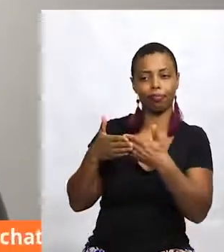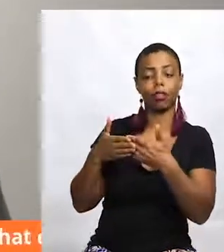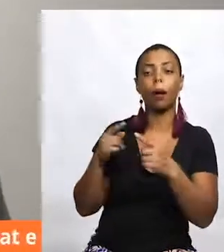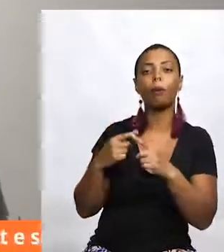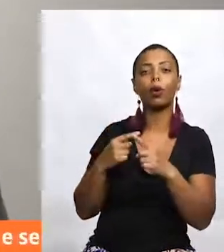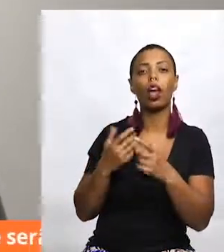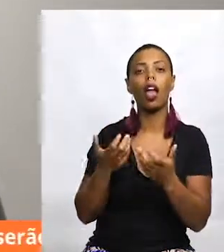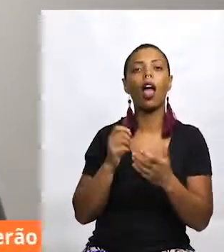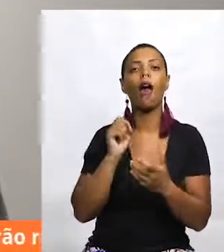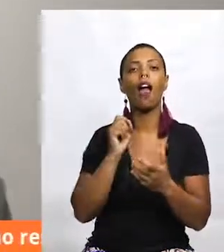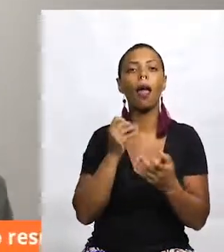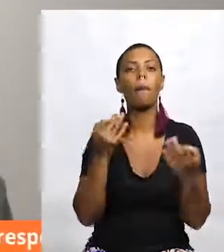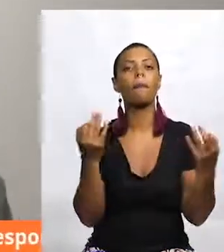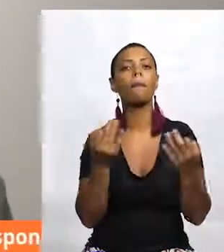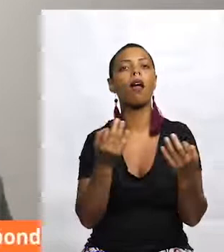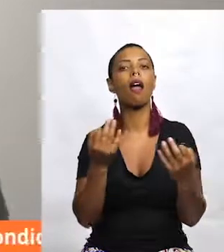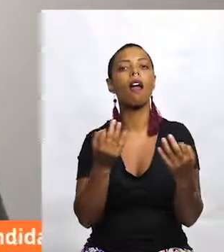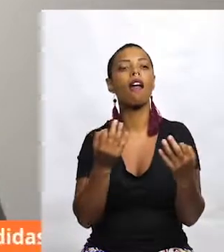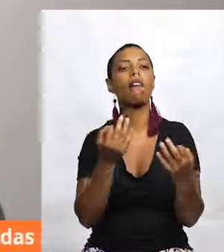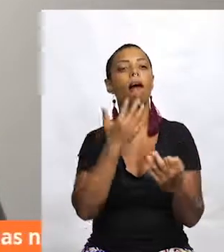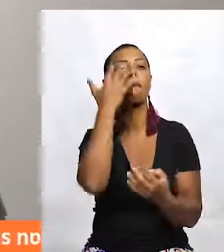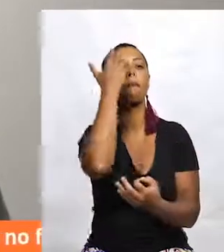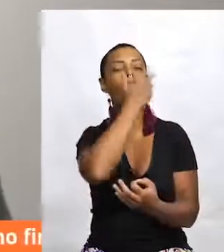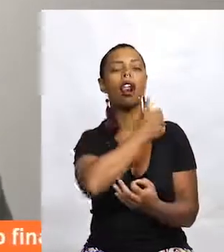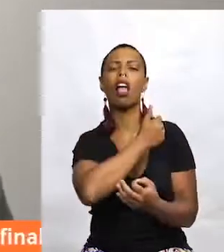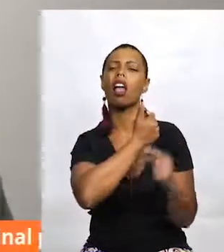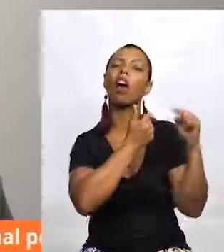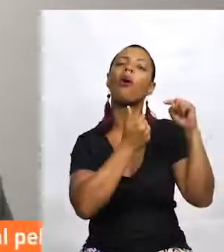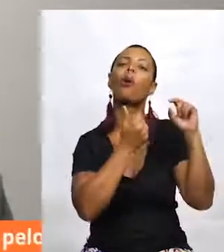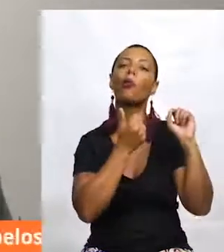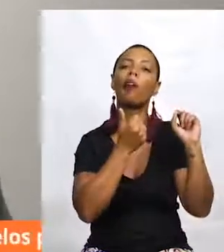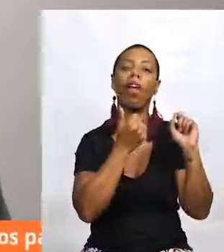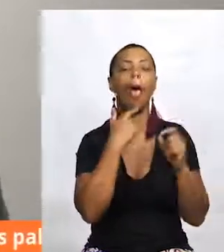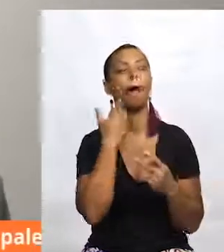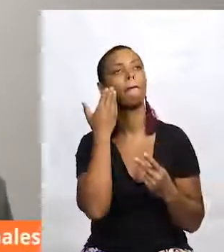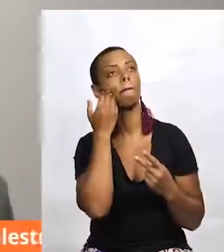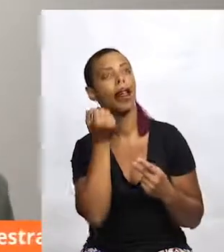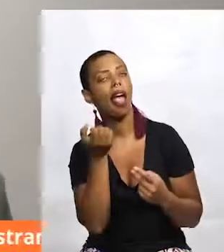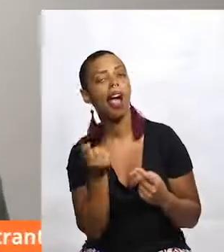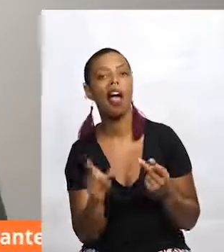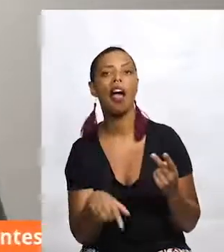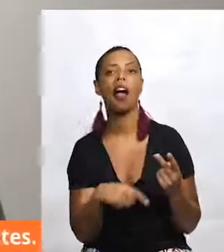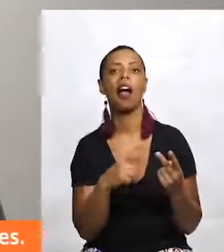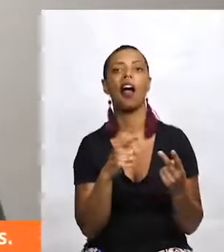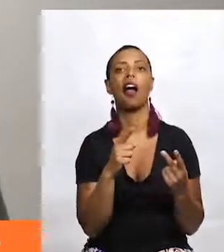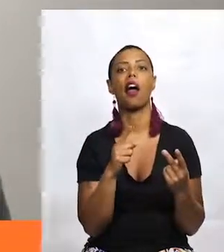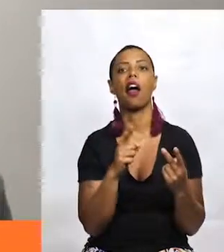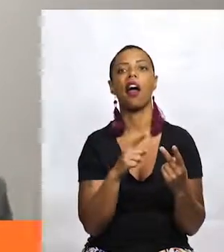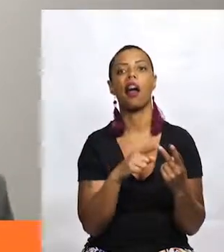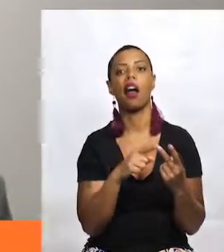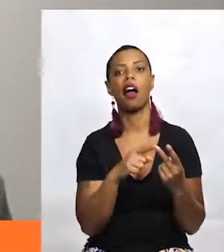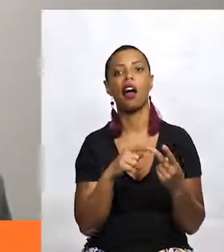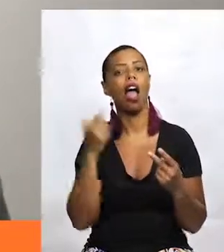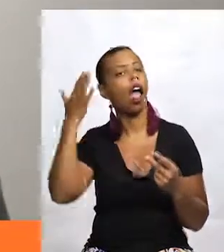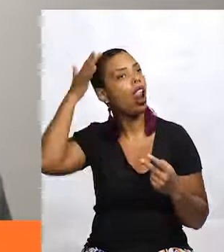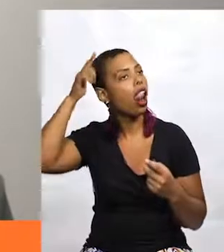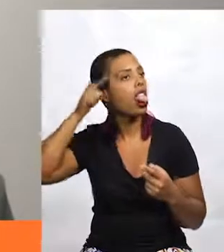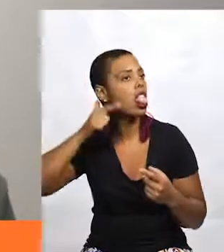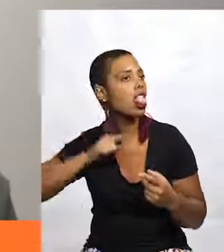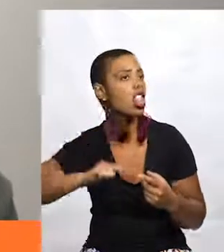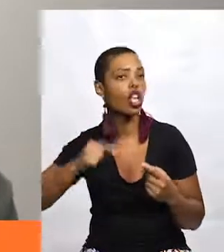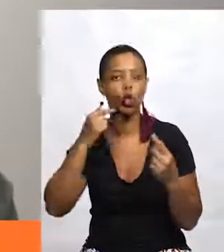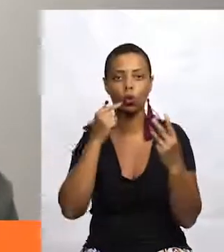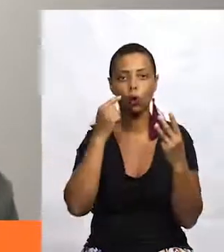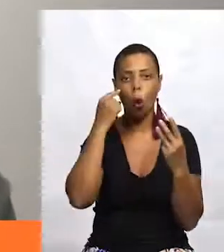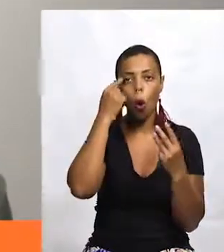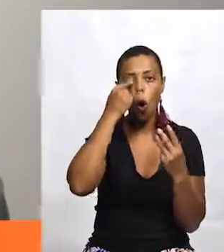de beleza é o caucasiano, o ideal de beleza é o olho claro, o ideal de beleza é o cabelo liso. Então, esses